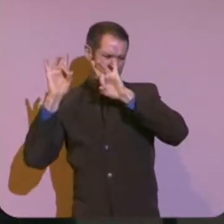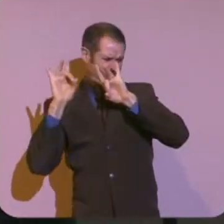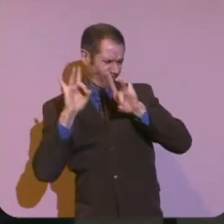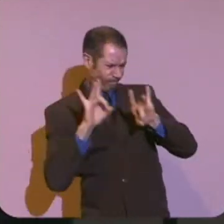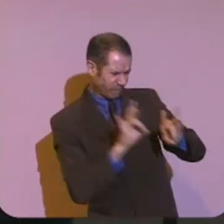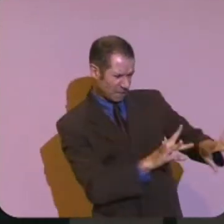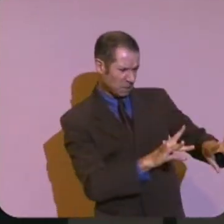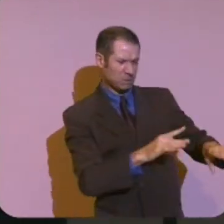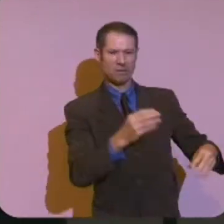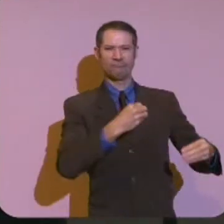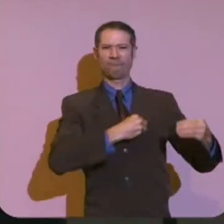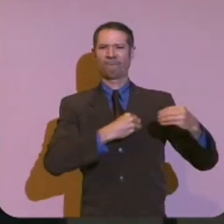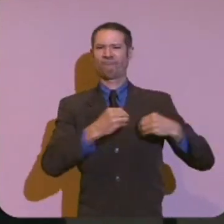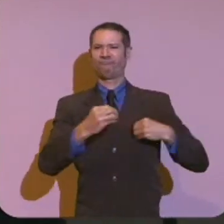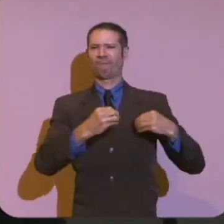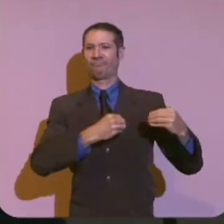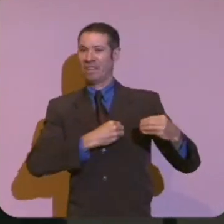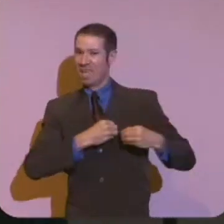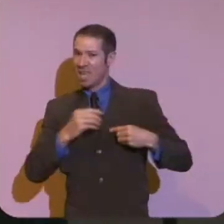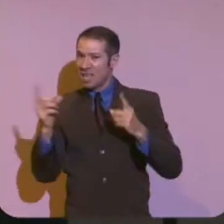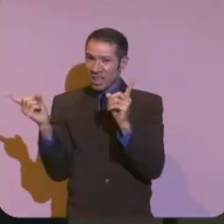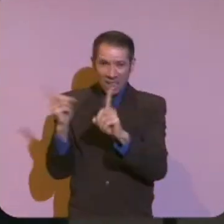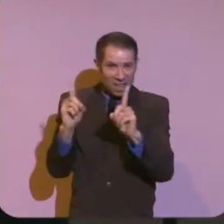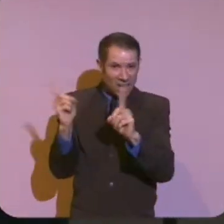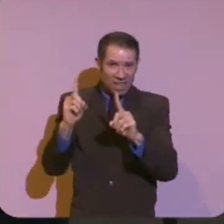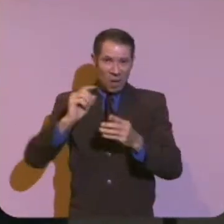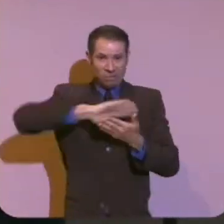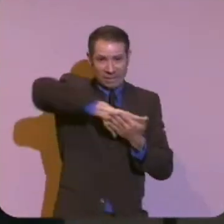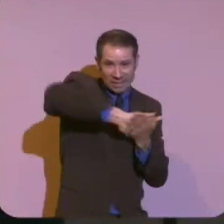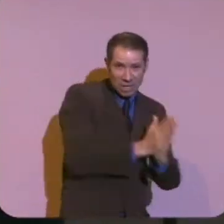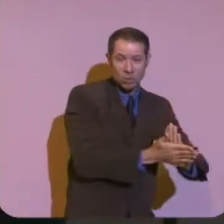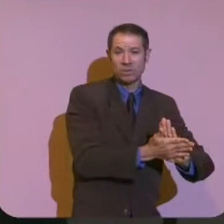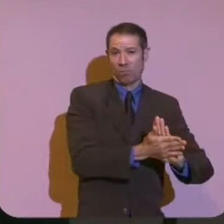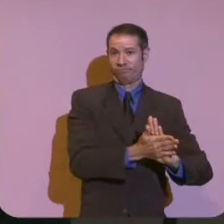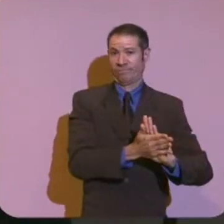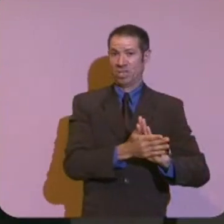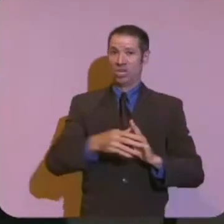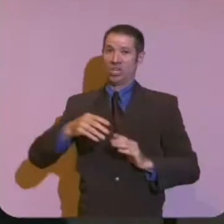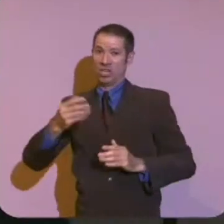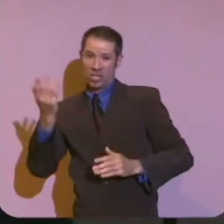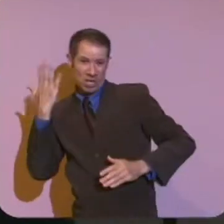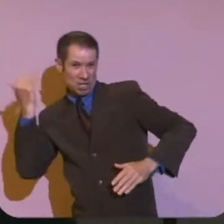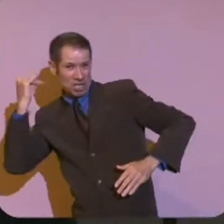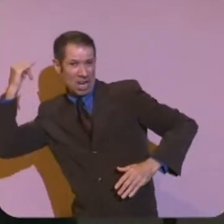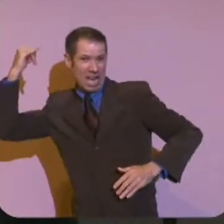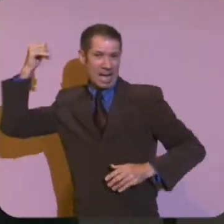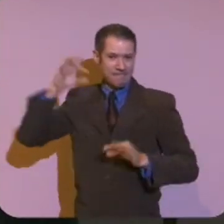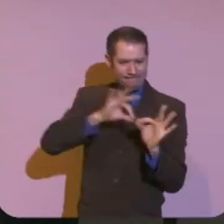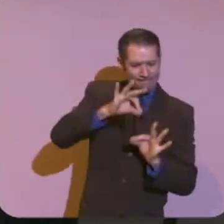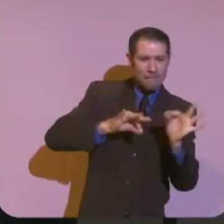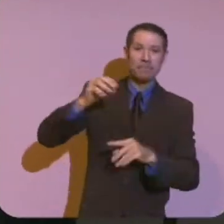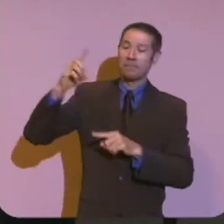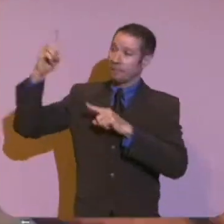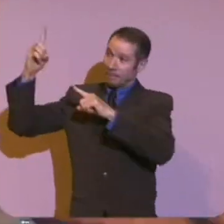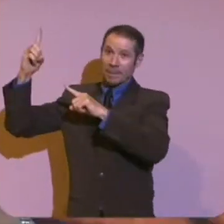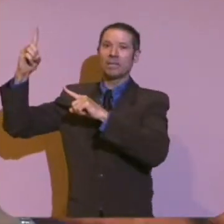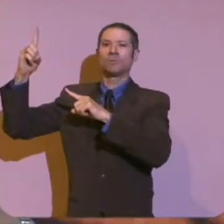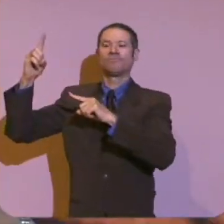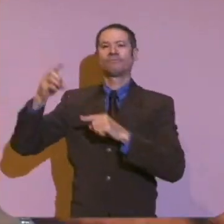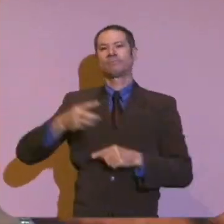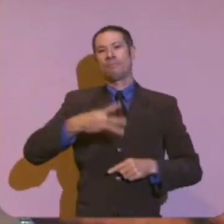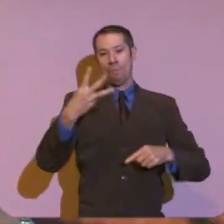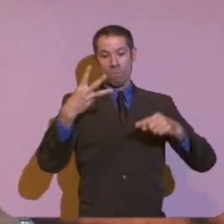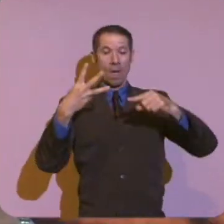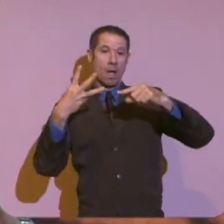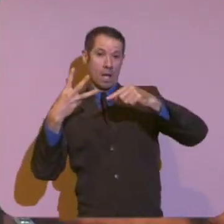seus maus caminhos, não a destruirei como havia planejado. A terceira